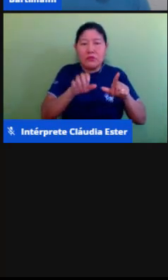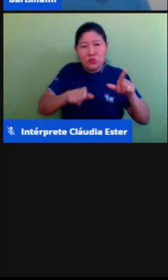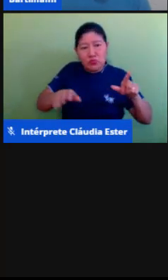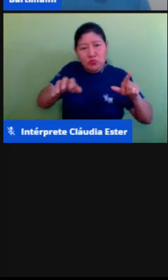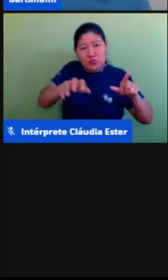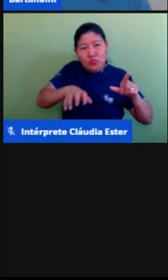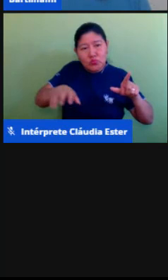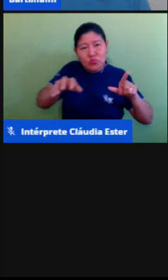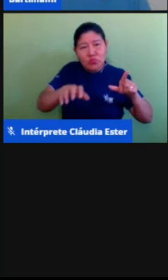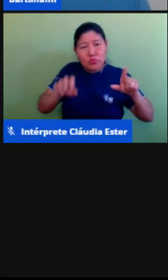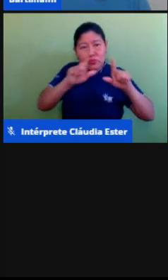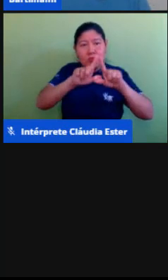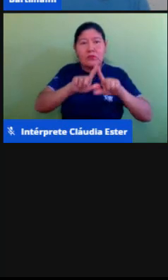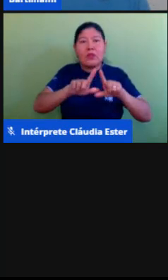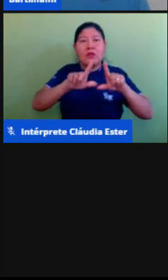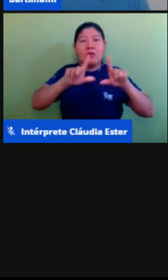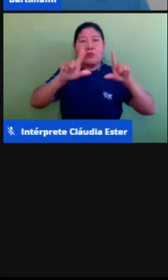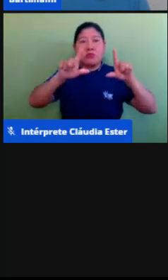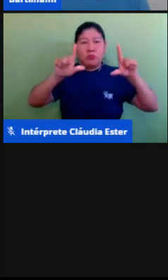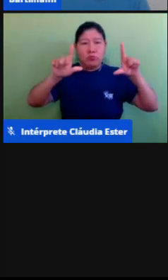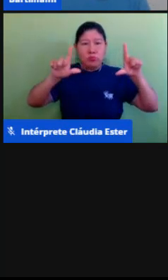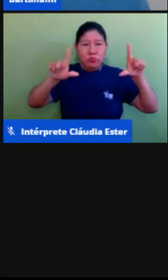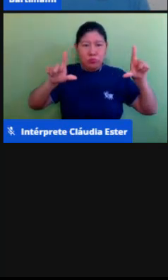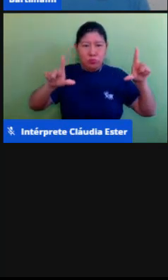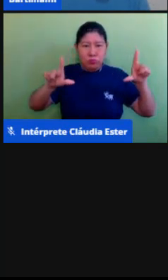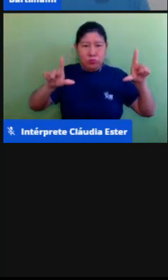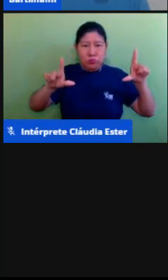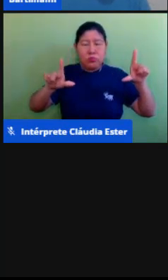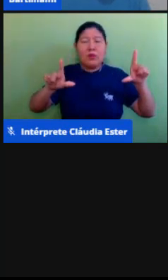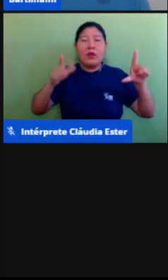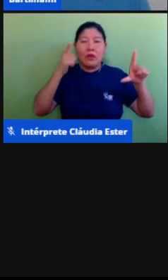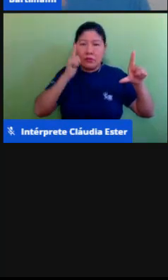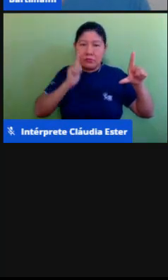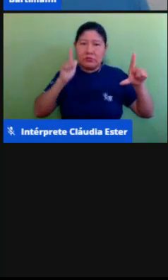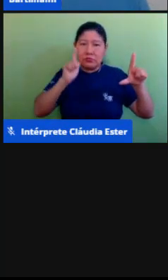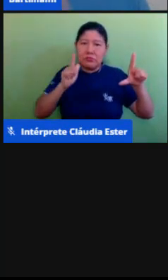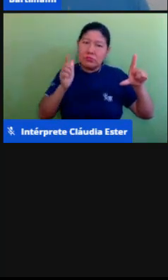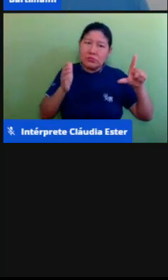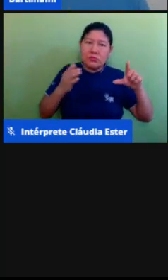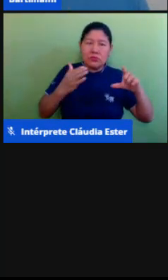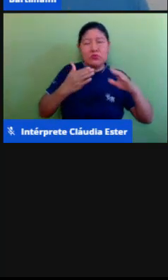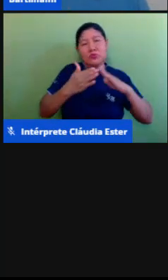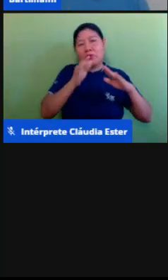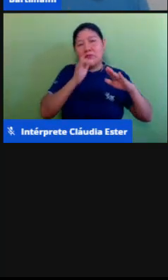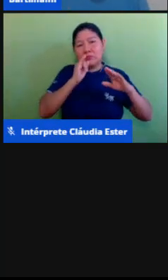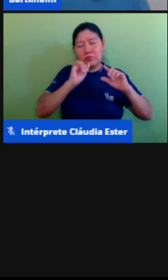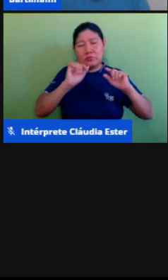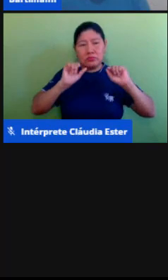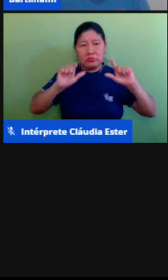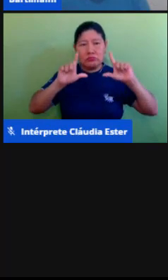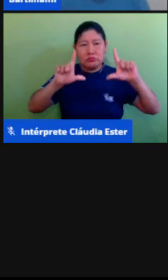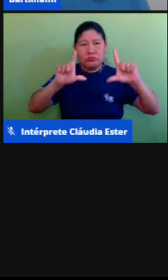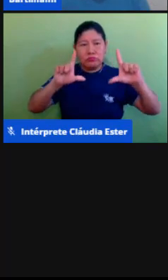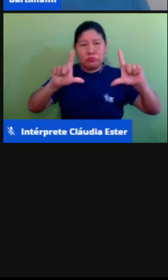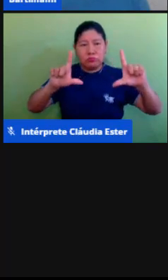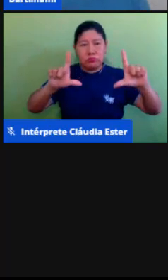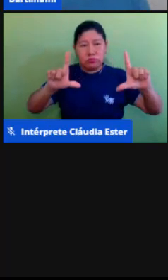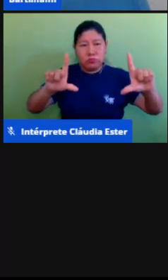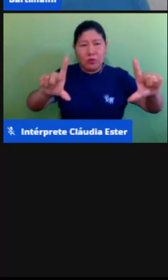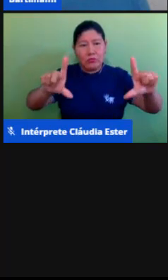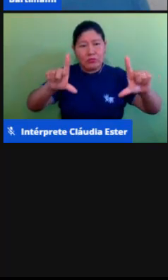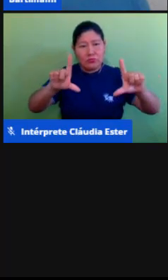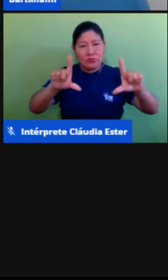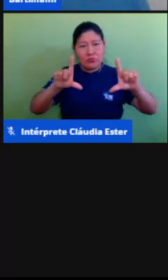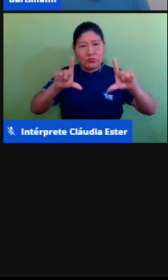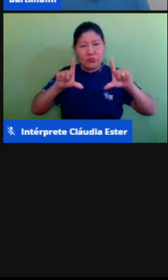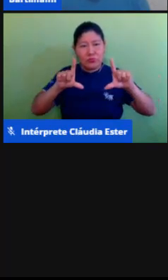aquela bolinha do mouse, isso também vai funcionar, você vai rolar para frente, ele vai aproximar, para trás ele vai afastar, enfim, você tem essa dimensão